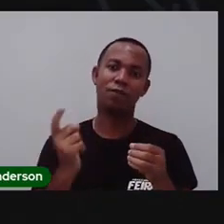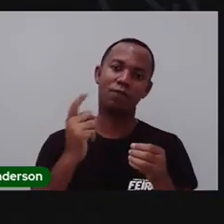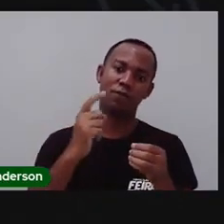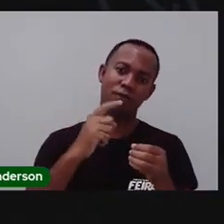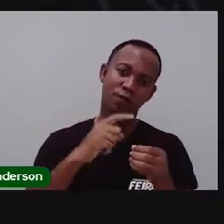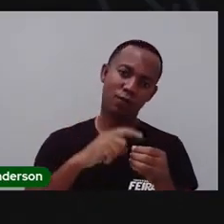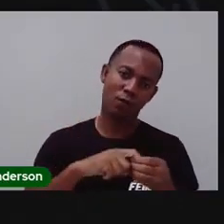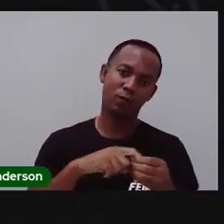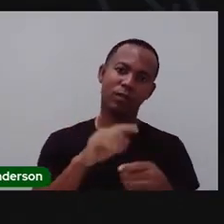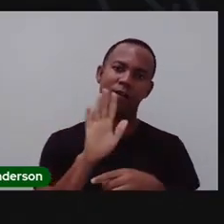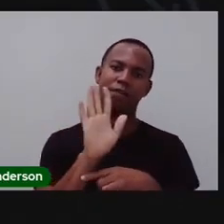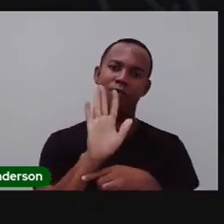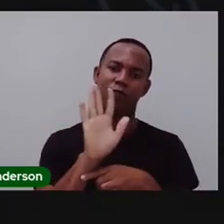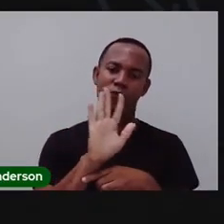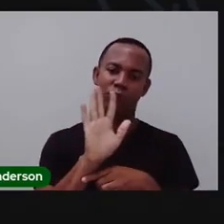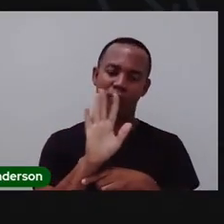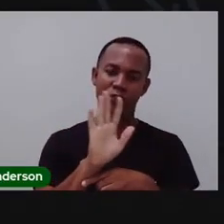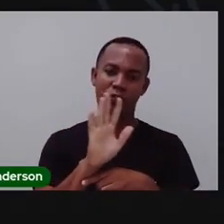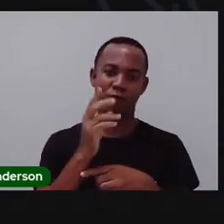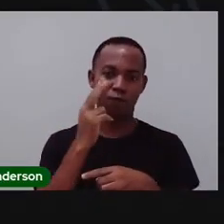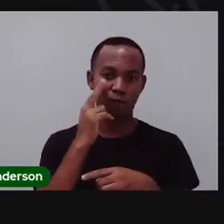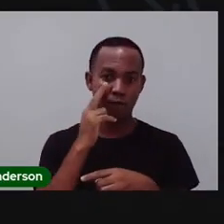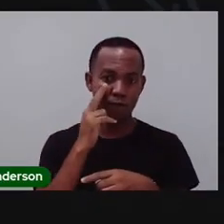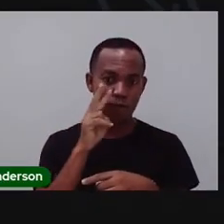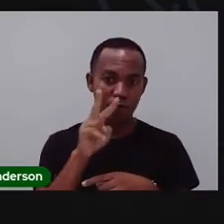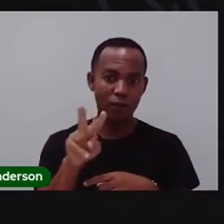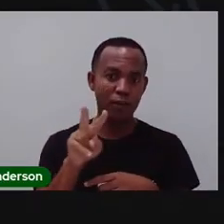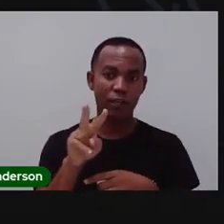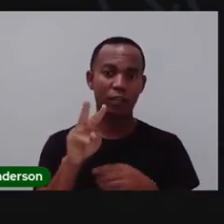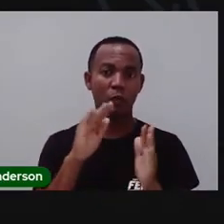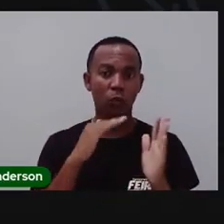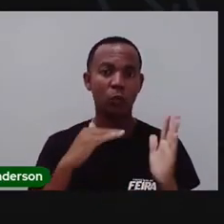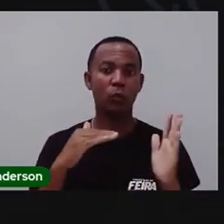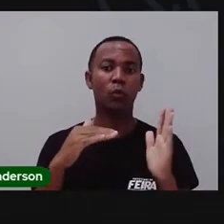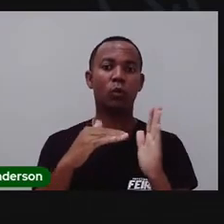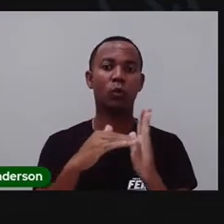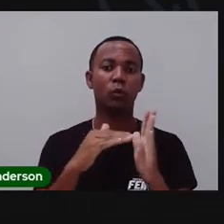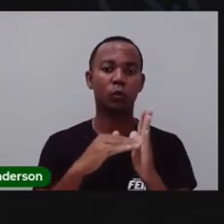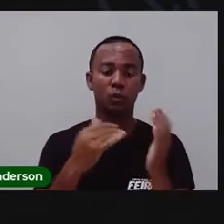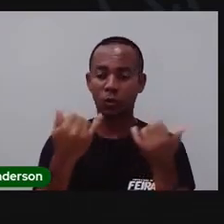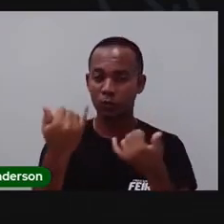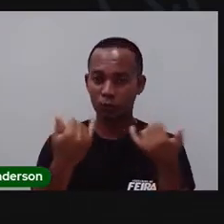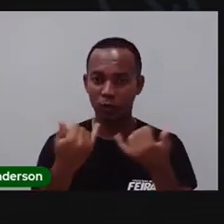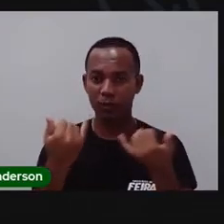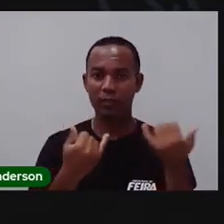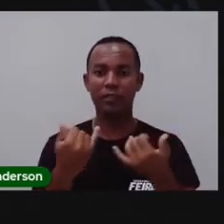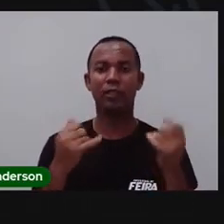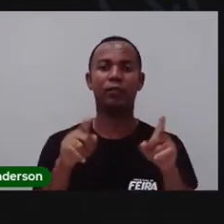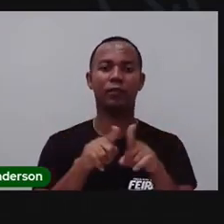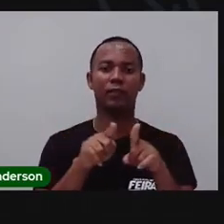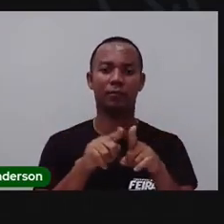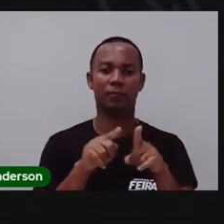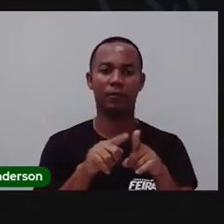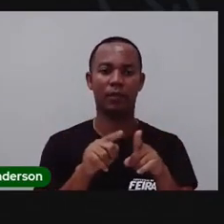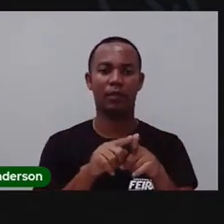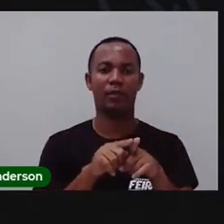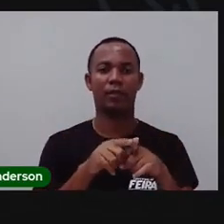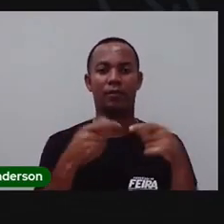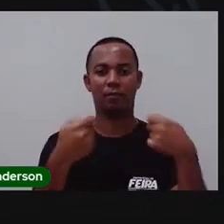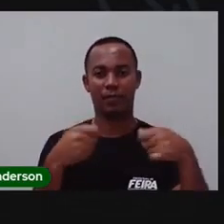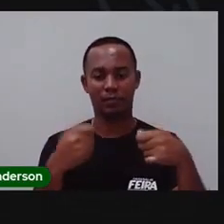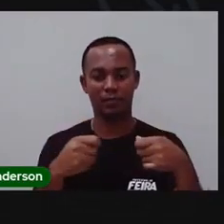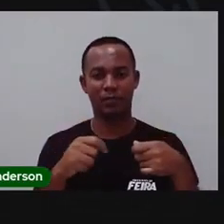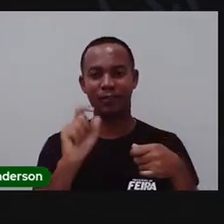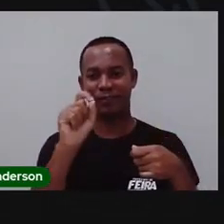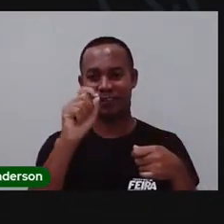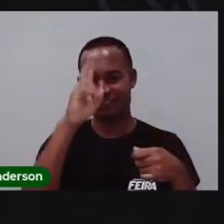vídeo, assiste direitinho, olha todas as orientações que a Pró passou. E faz o experimento. Os dois copinhos,